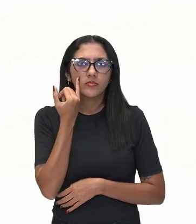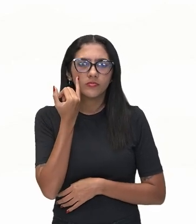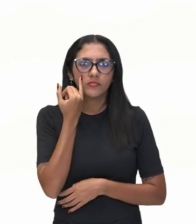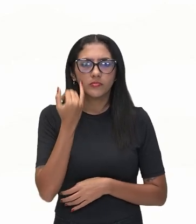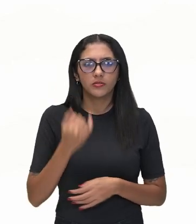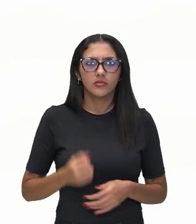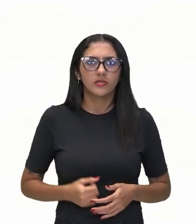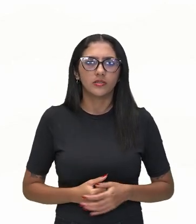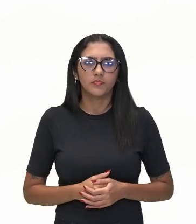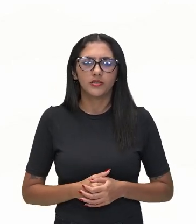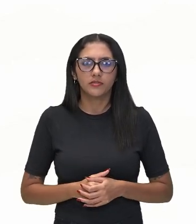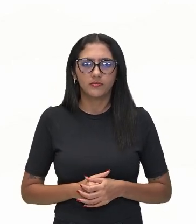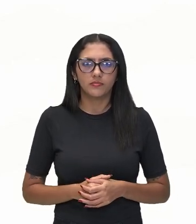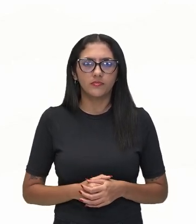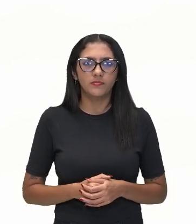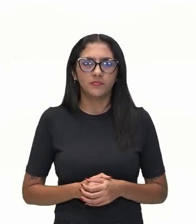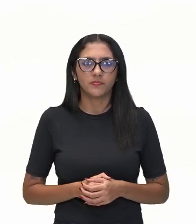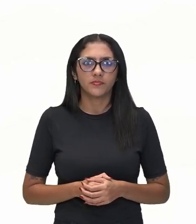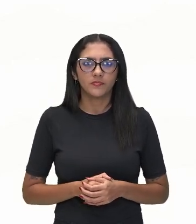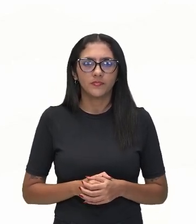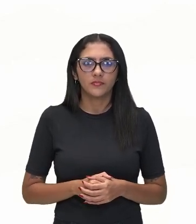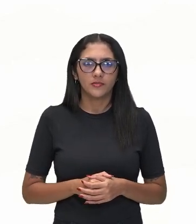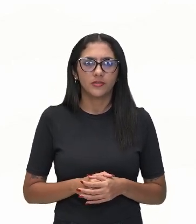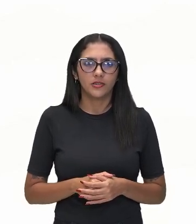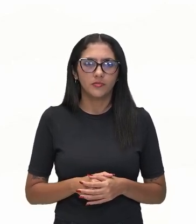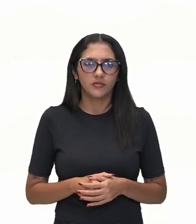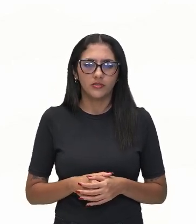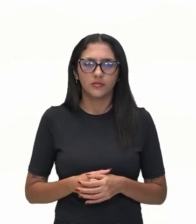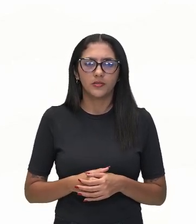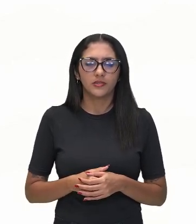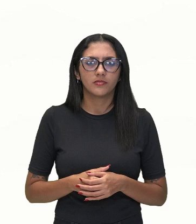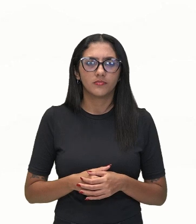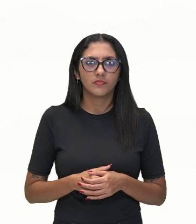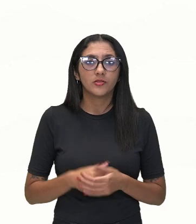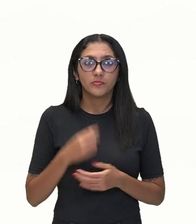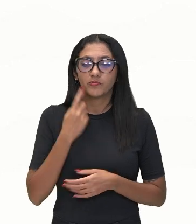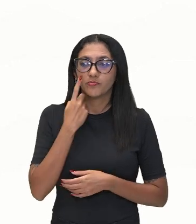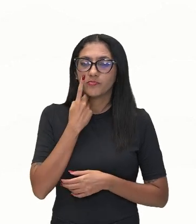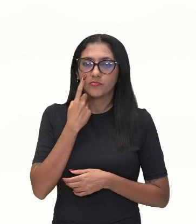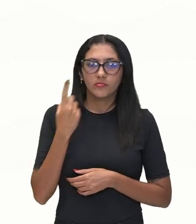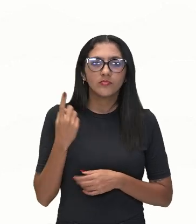grande diversidade biológica. Então, quando nós temos aqui uma linha do